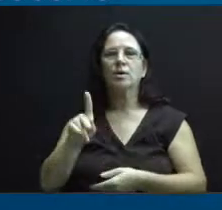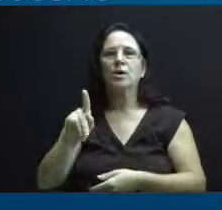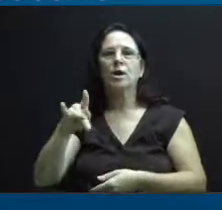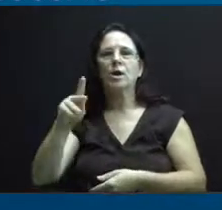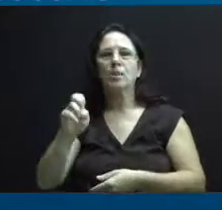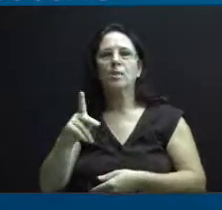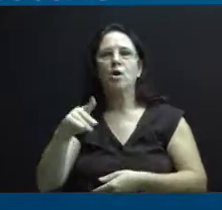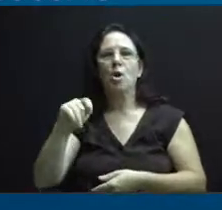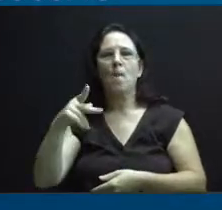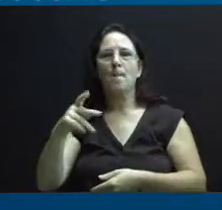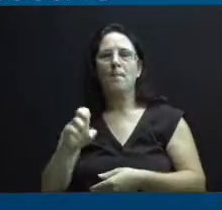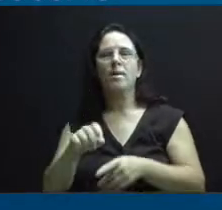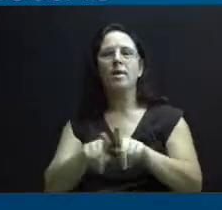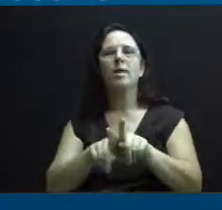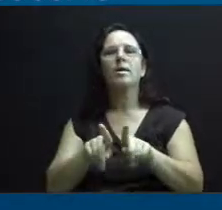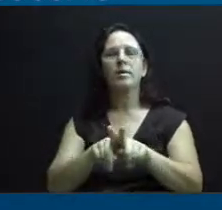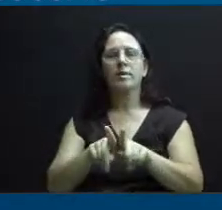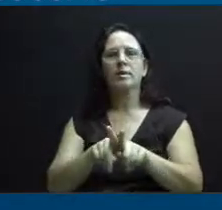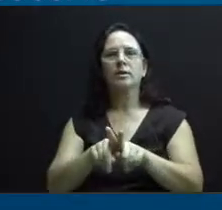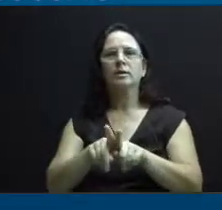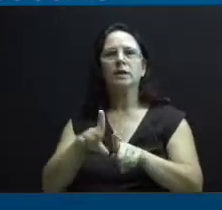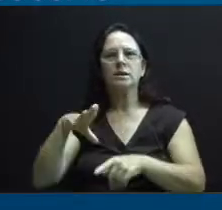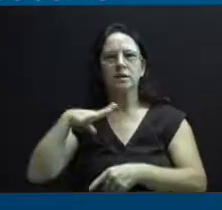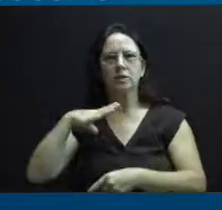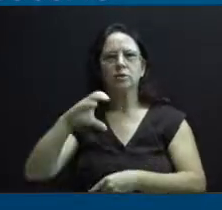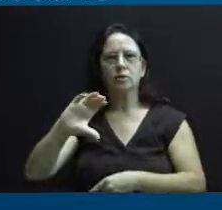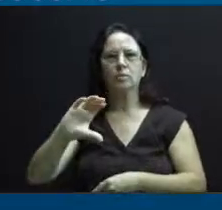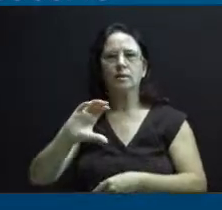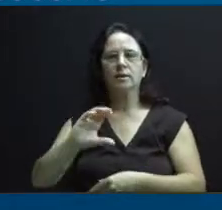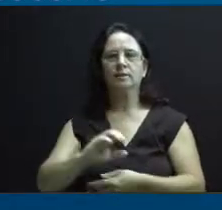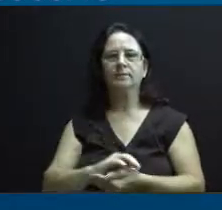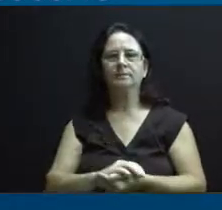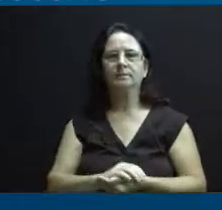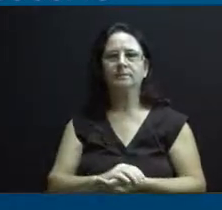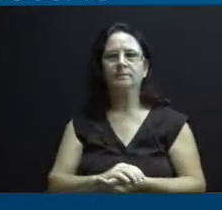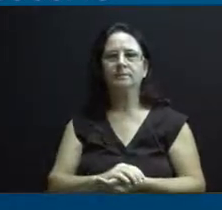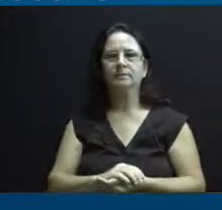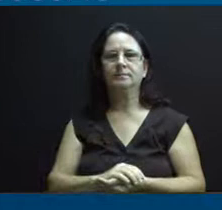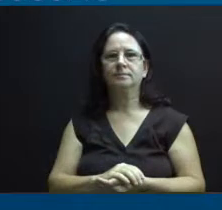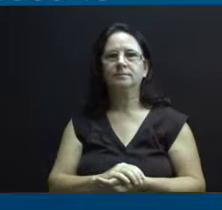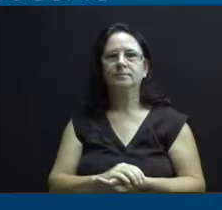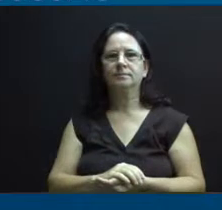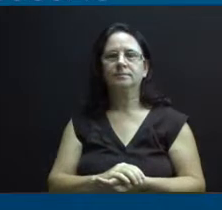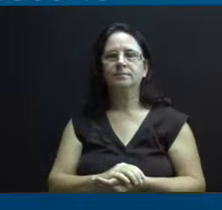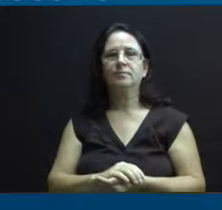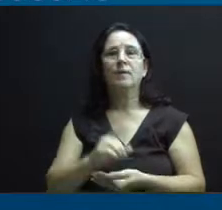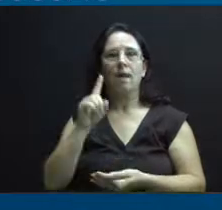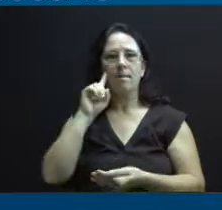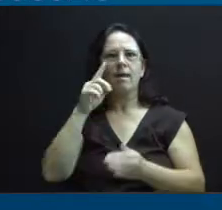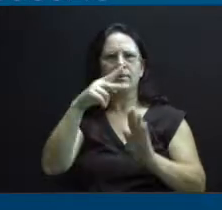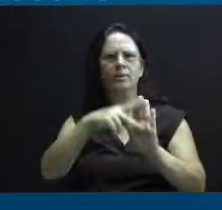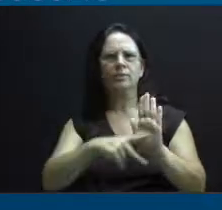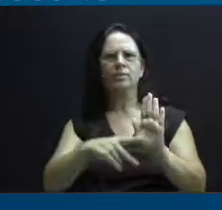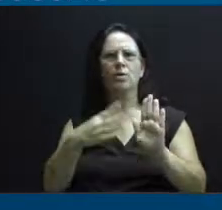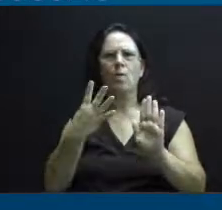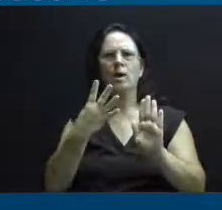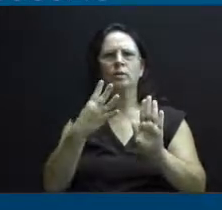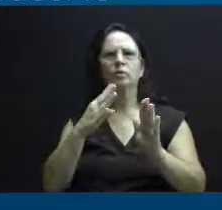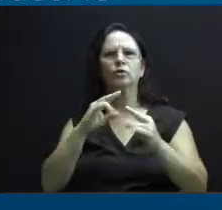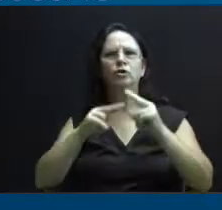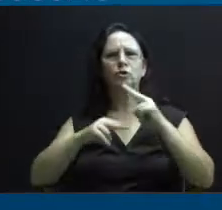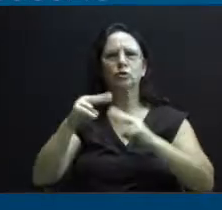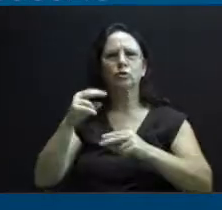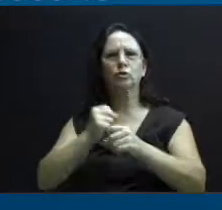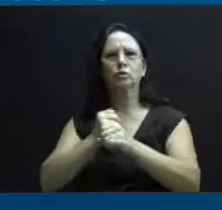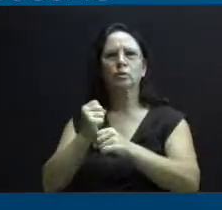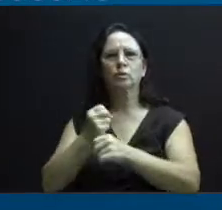dia municipal do hip hop no município de cubatão e dá outras providências a data e 4 de junho de 2018